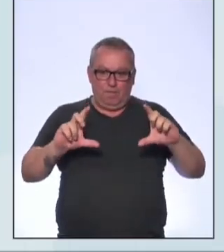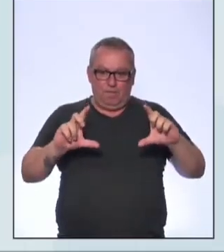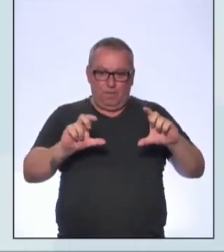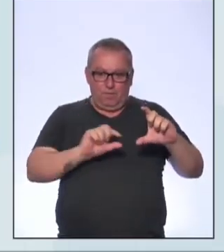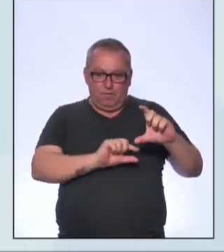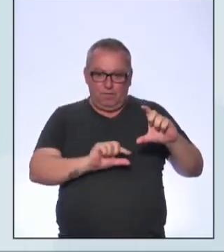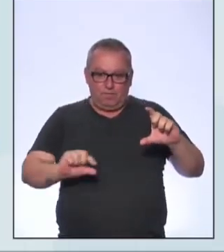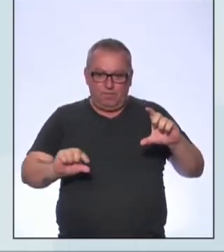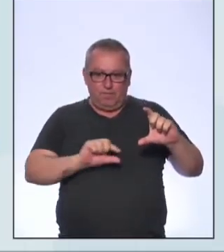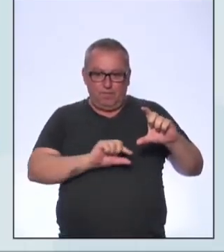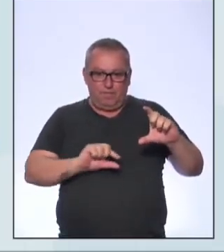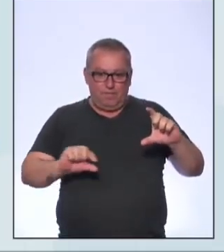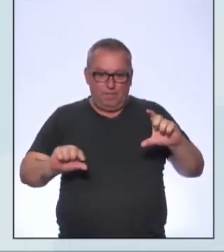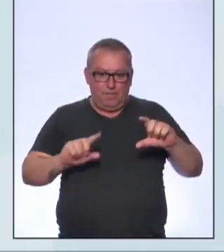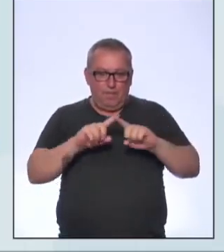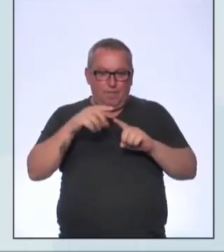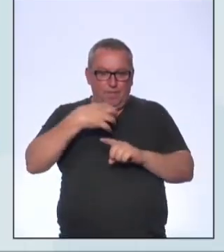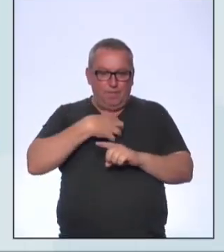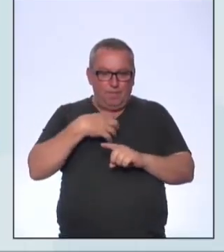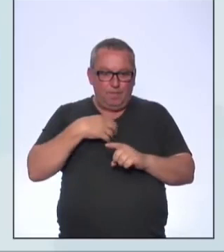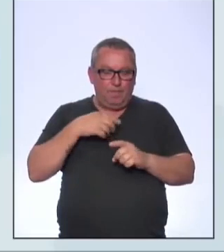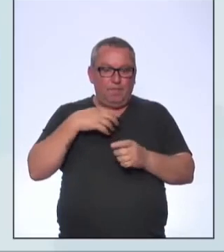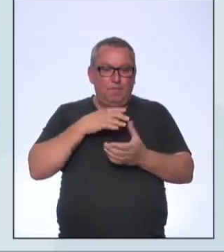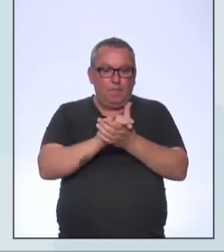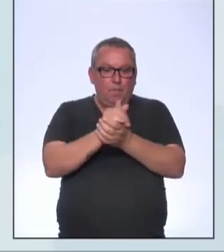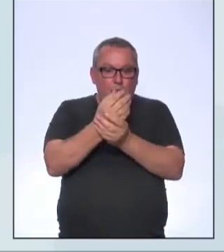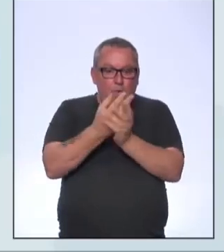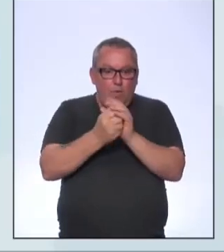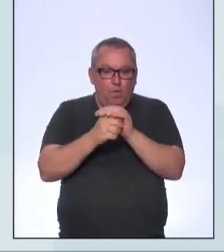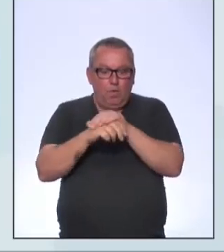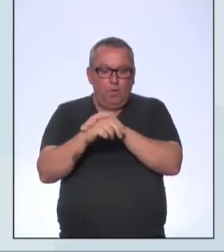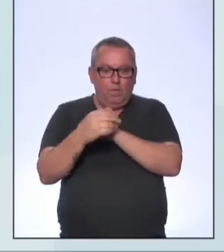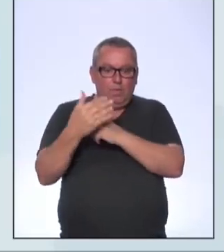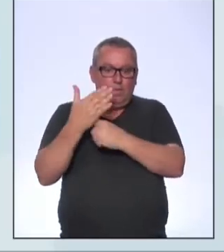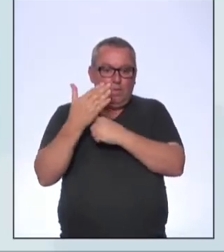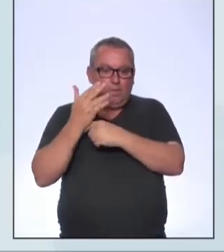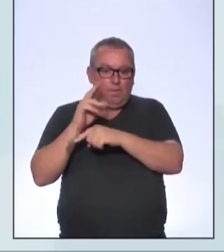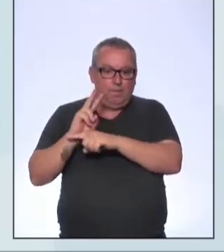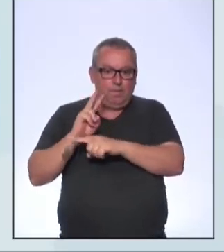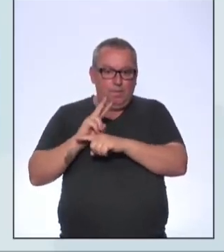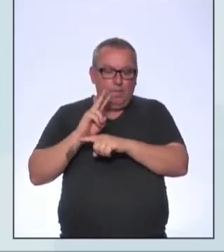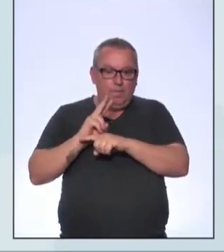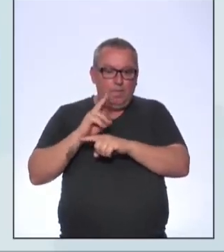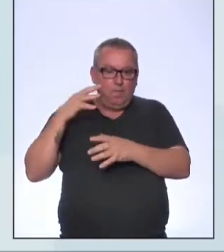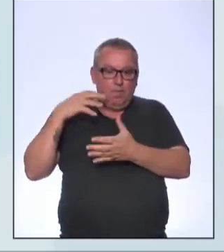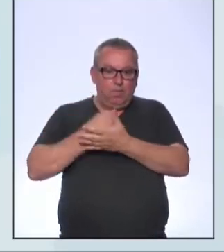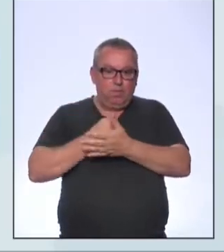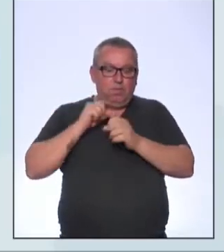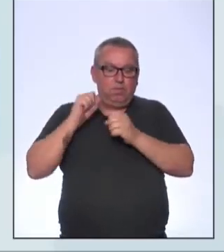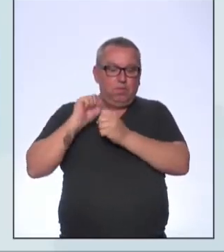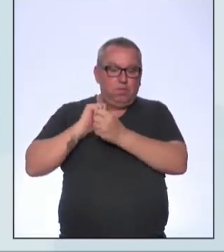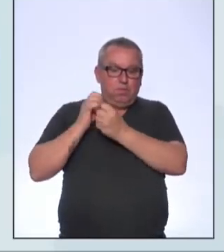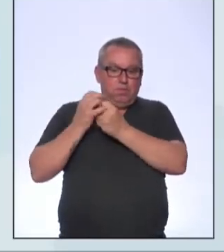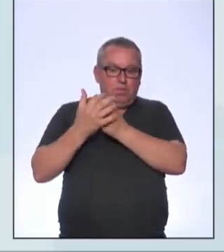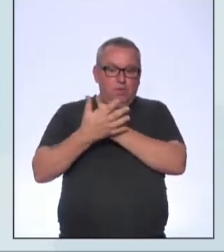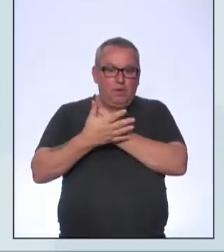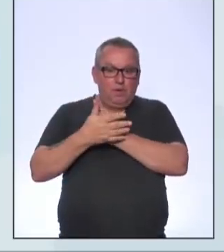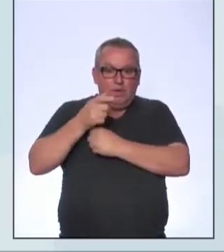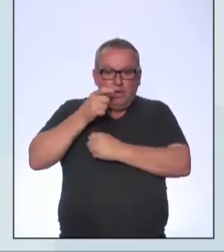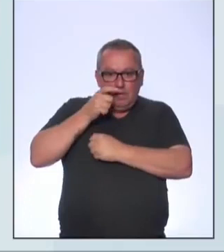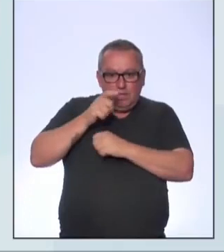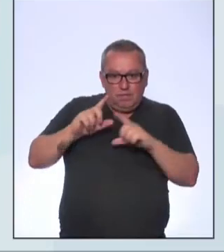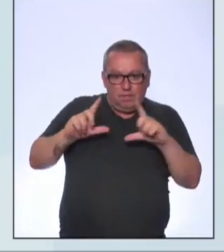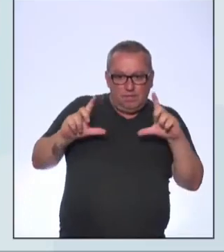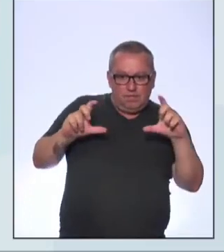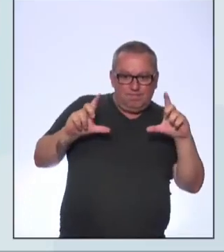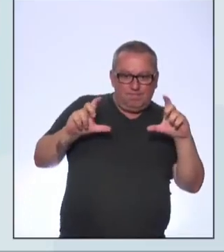só a legenda. A forma correta de lavar as mãos ajuda a se proteger da contaminação do coronavírus. Observe bem a imagem,